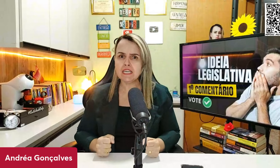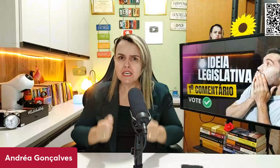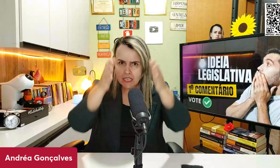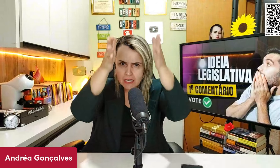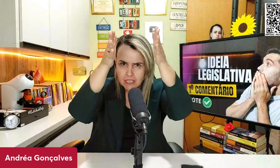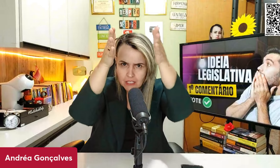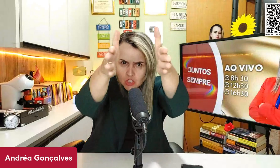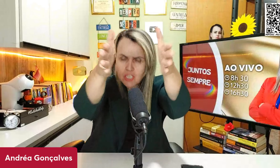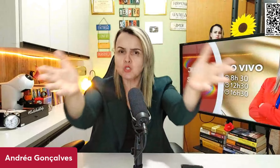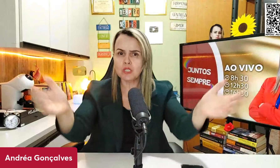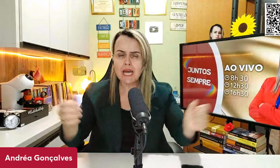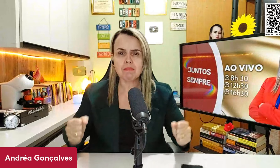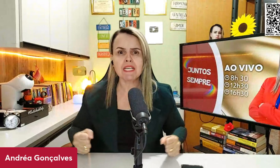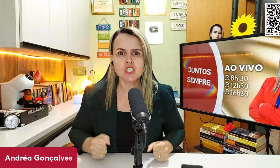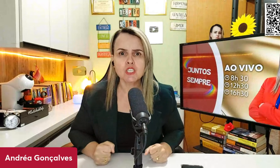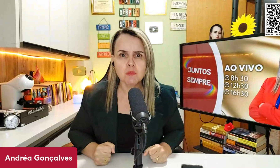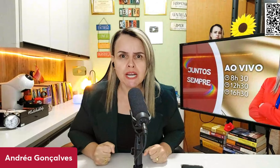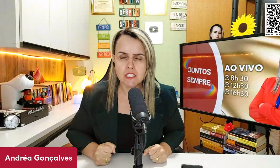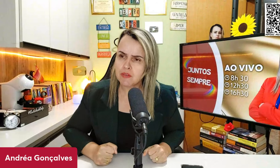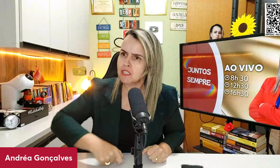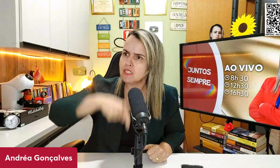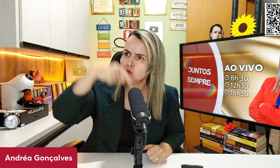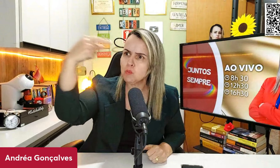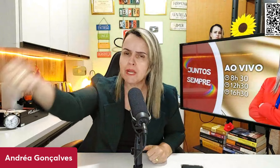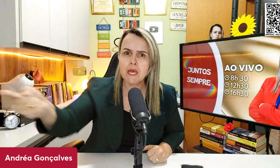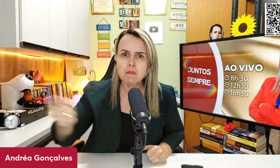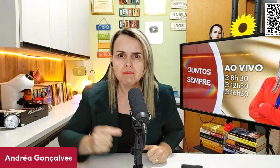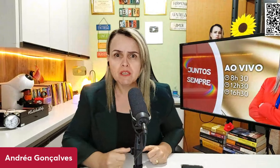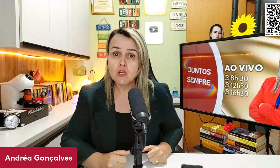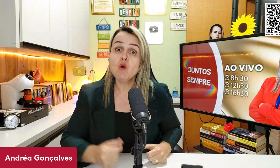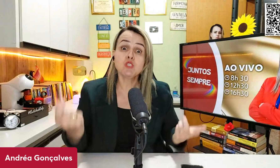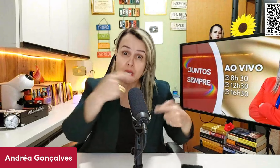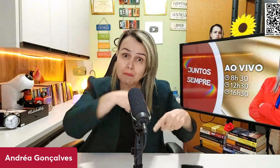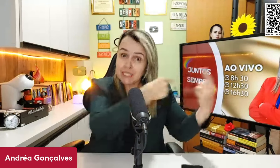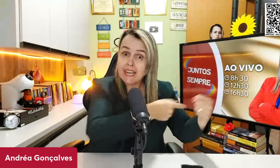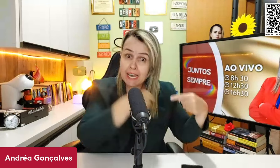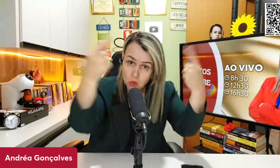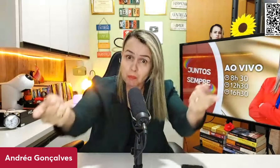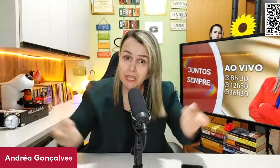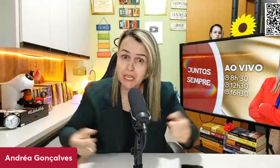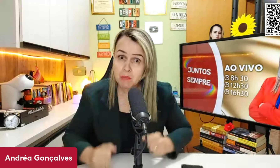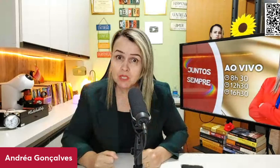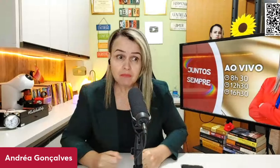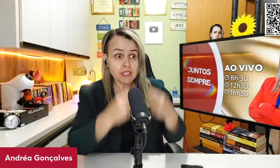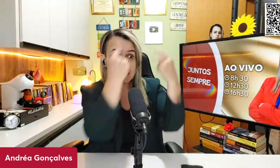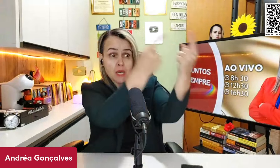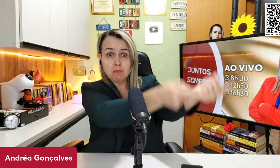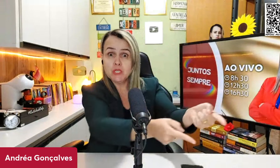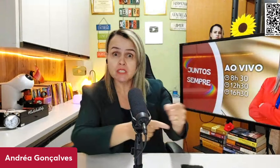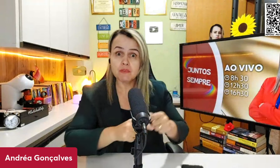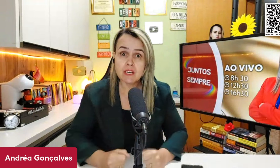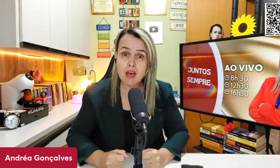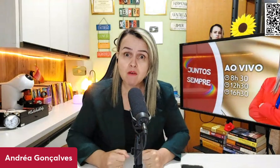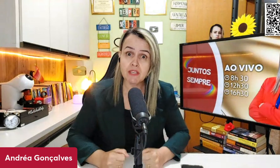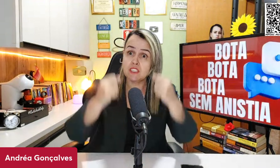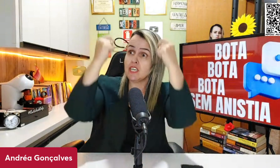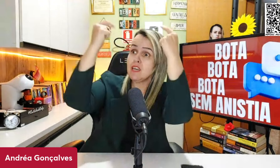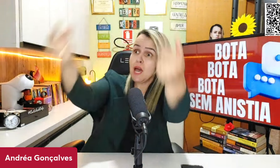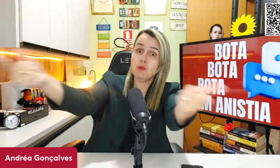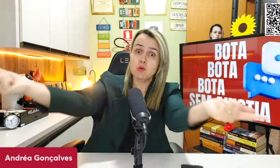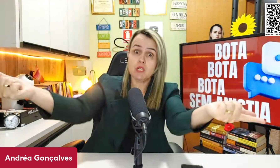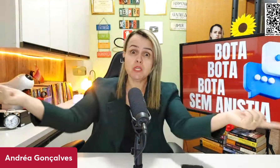ali e Direcionar para Alexandre Moraes vai ter que ser o Supremo como sempre atacar o Supremo vai ter que ser a polícia federal